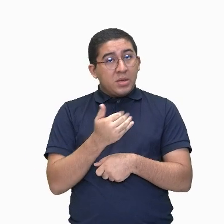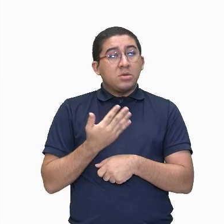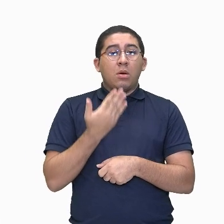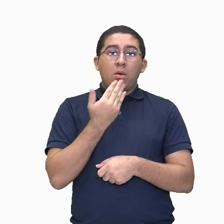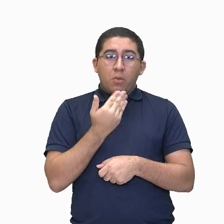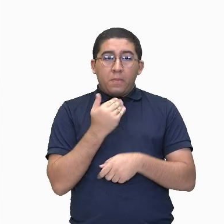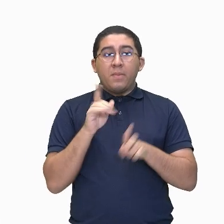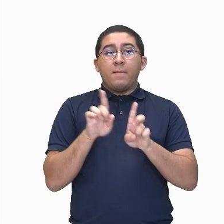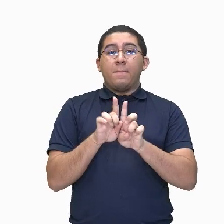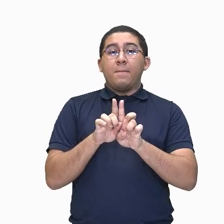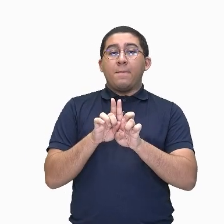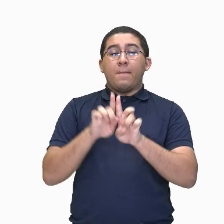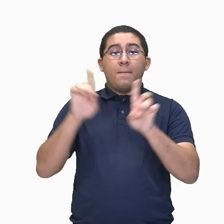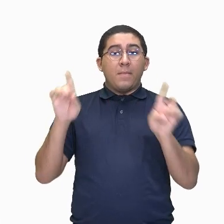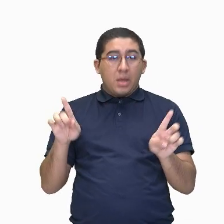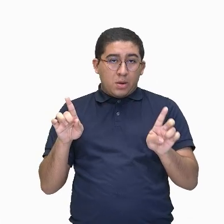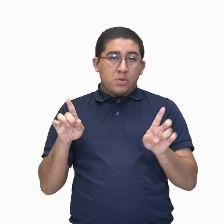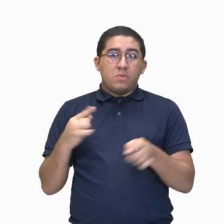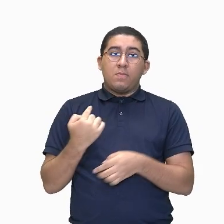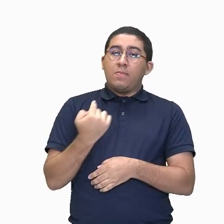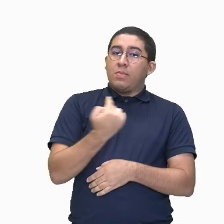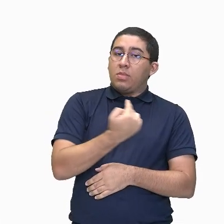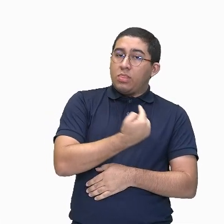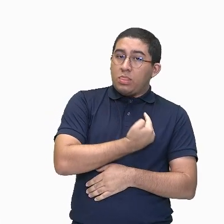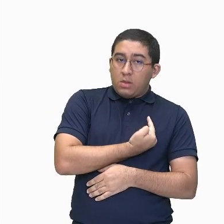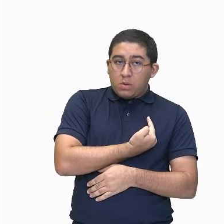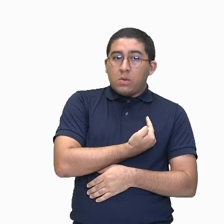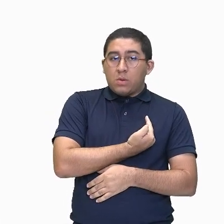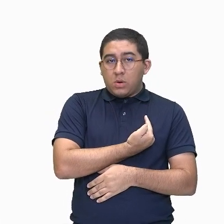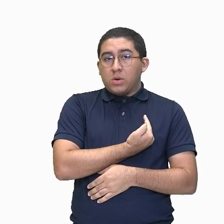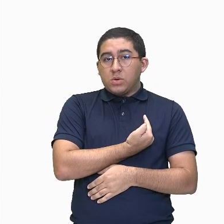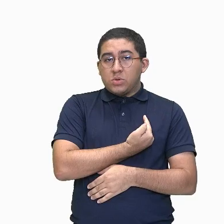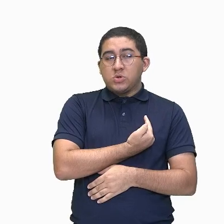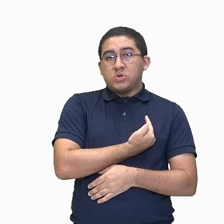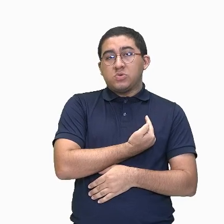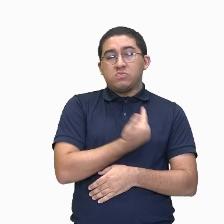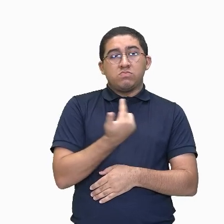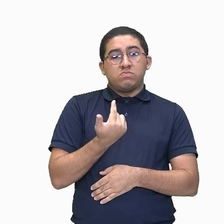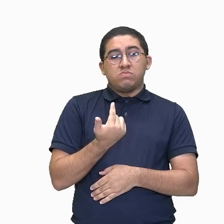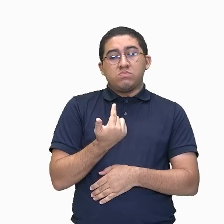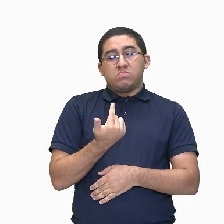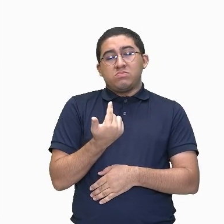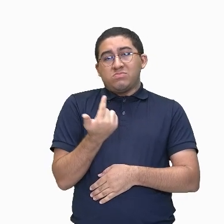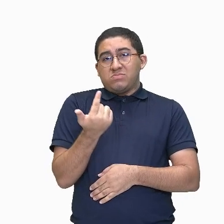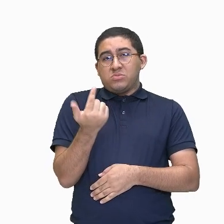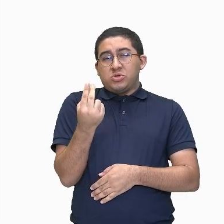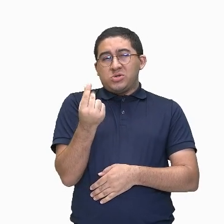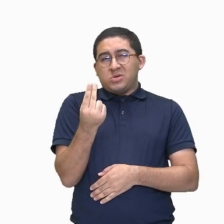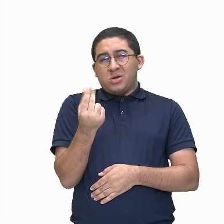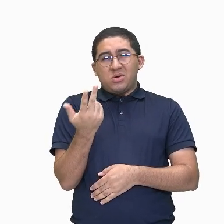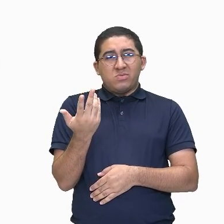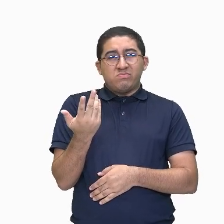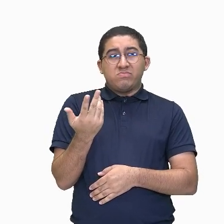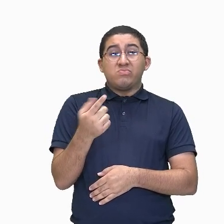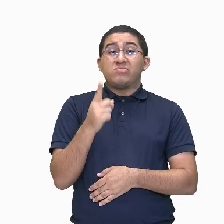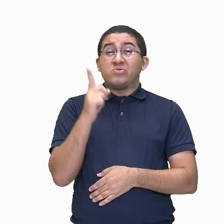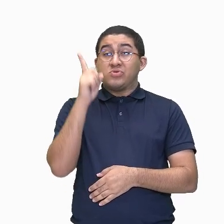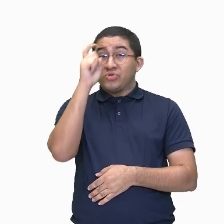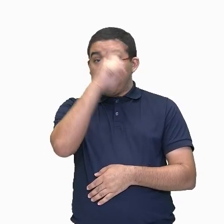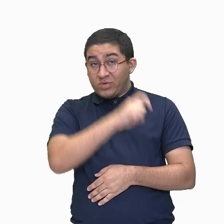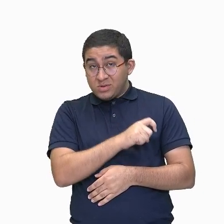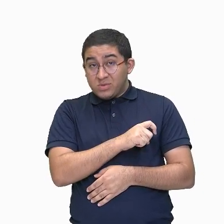Mas, muitas vezes, nós, pescadores, não somos bem remunerados, né? O